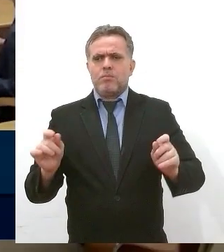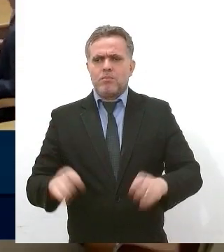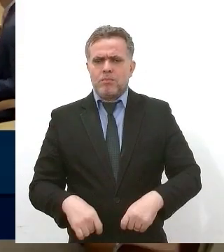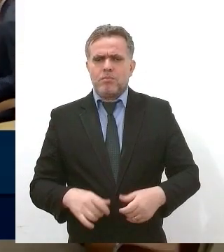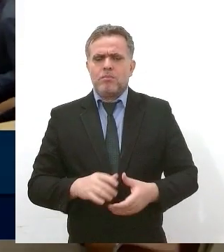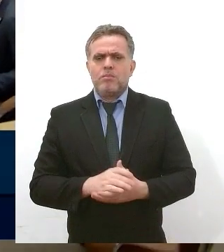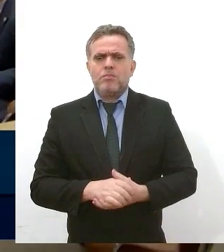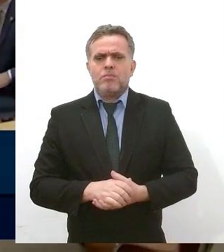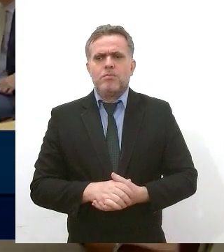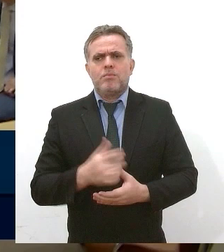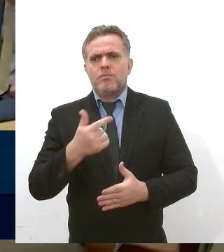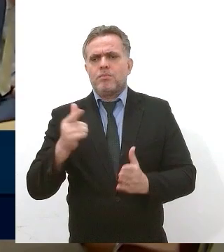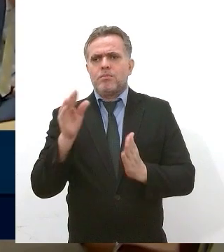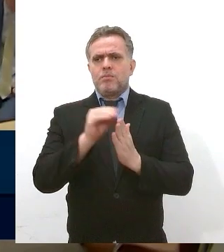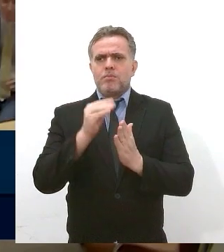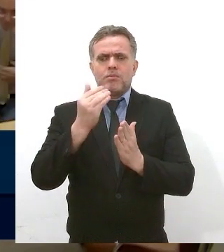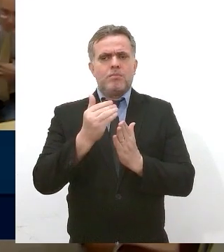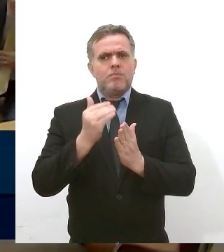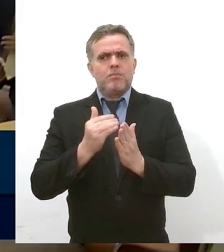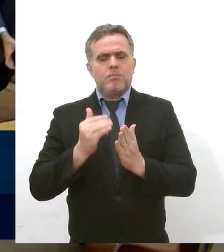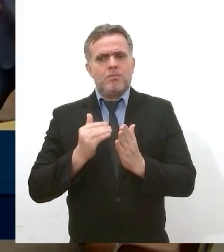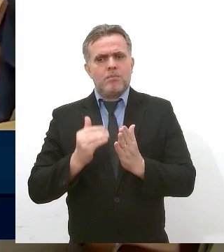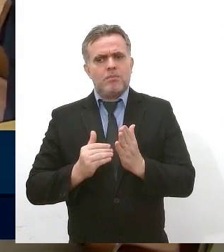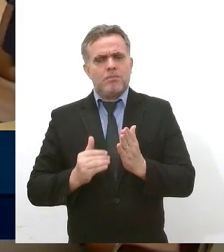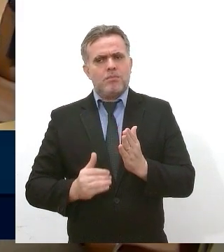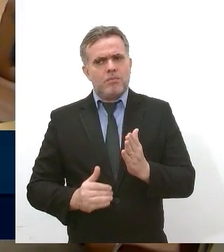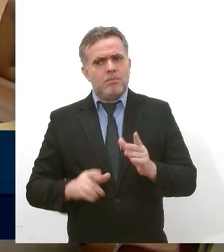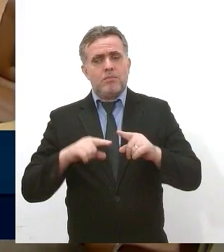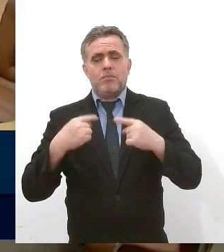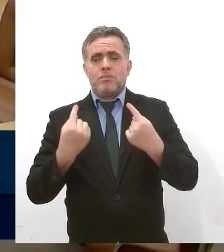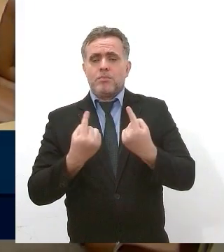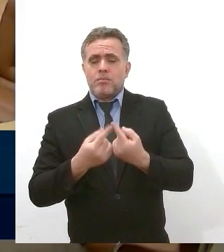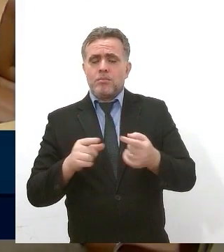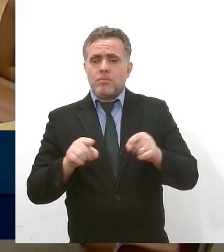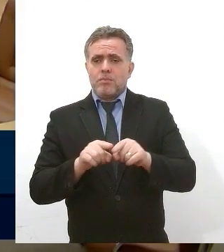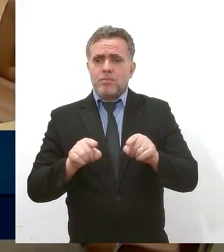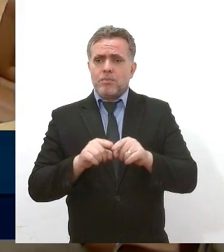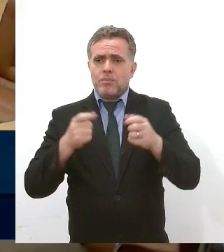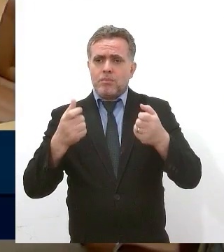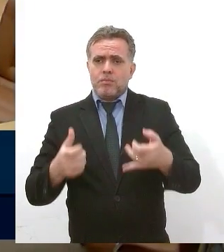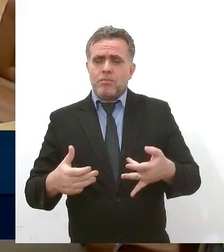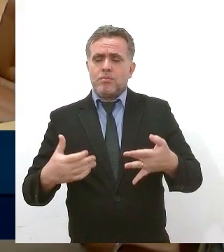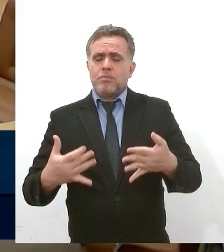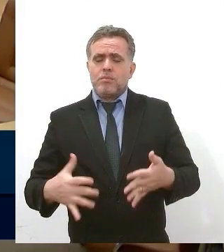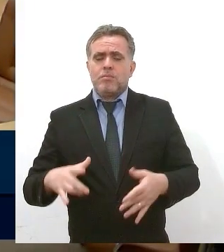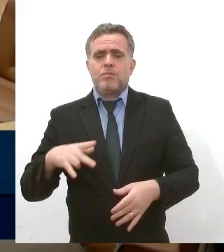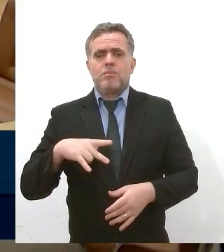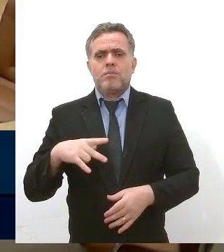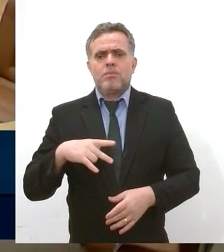inscrito para o grande expediente, nem para explicação pessoal. Antes de encerrar a sessão,